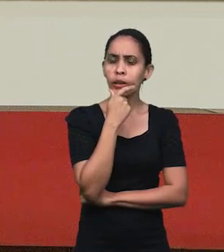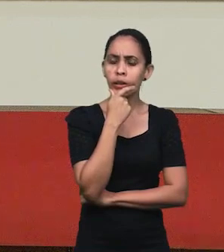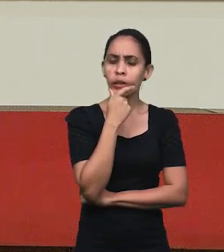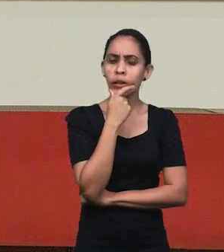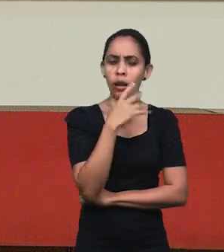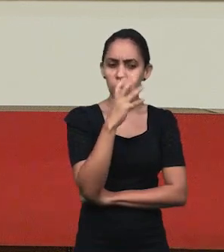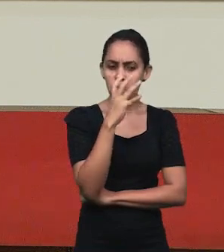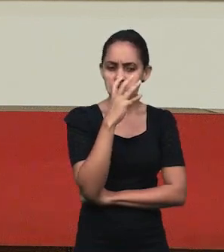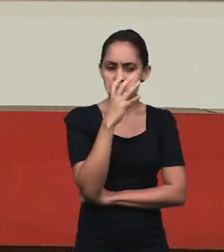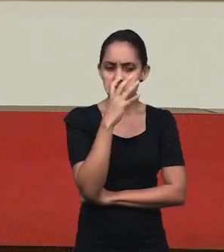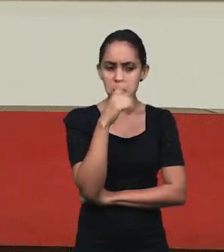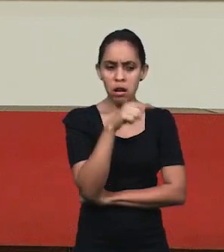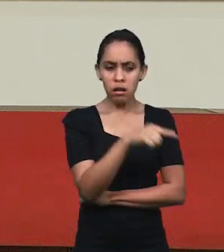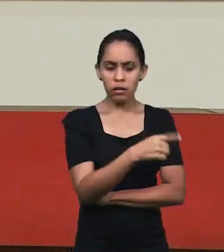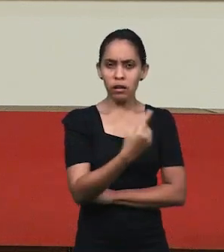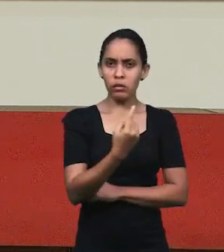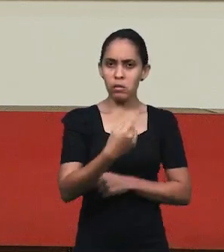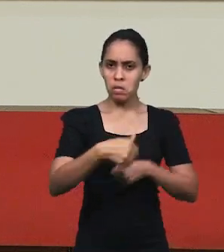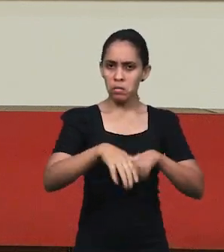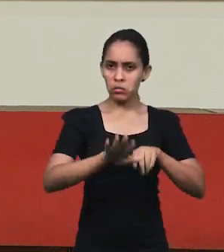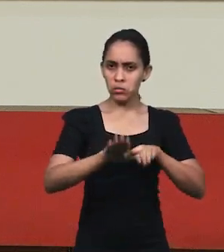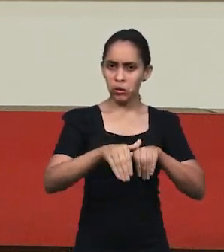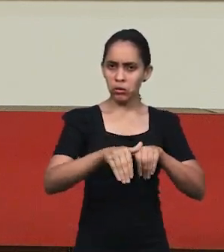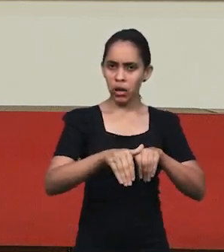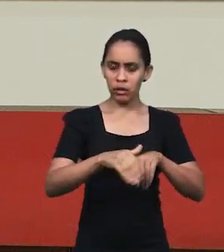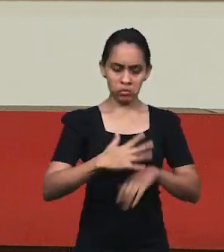o que Jesus ficou impressionado com esse soldado,